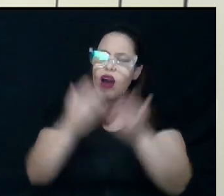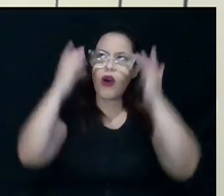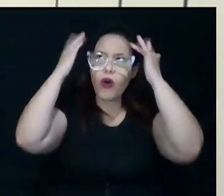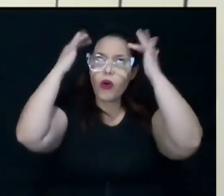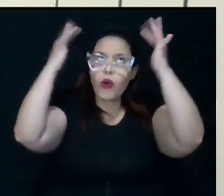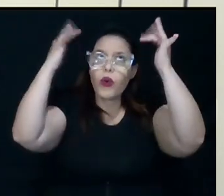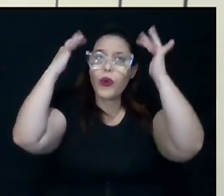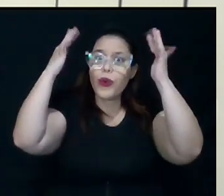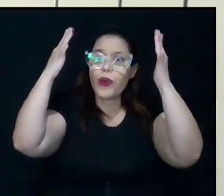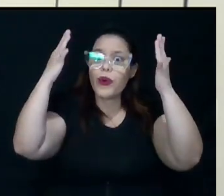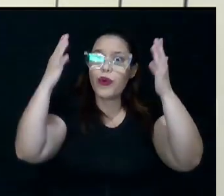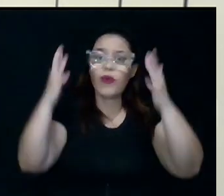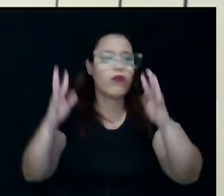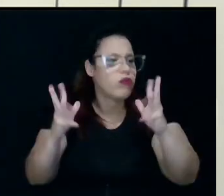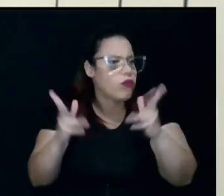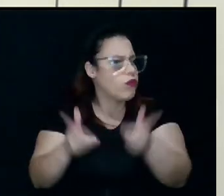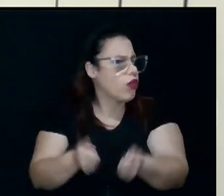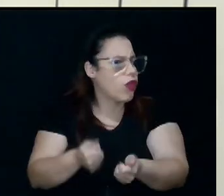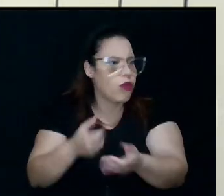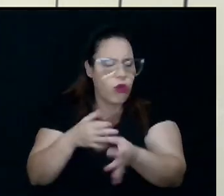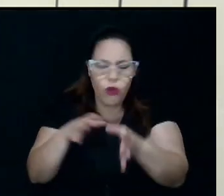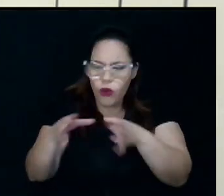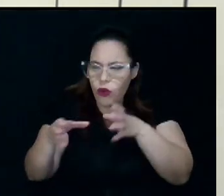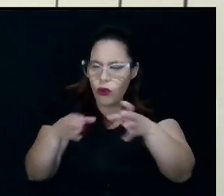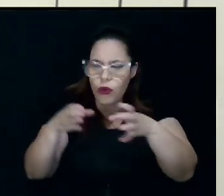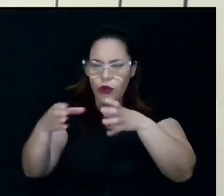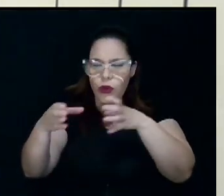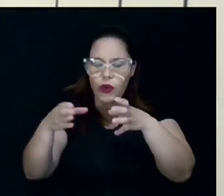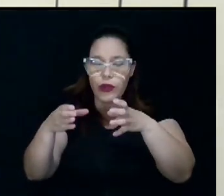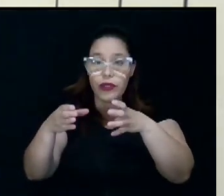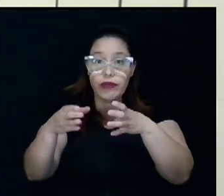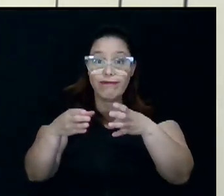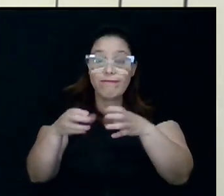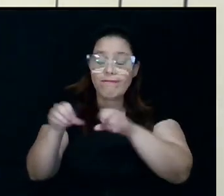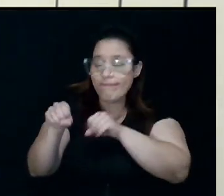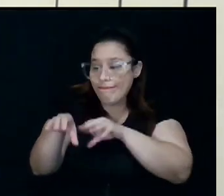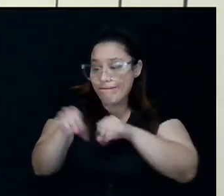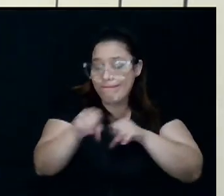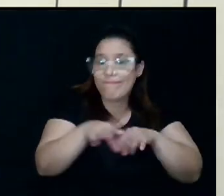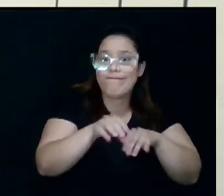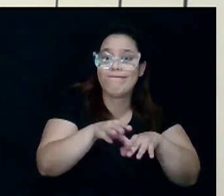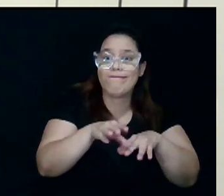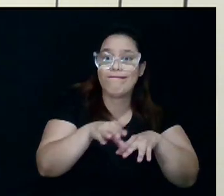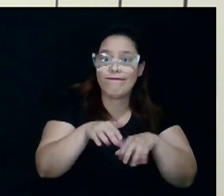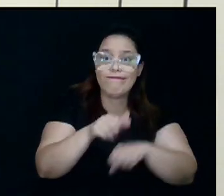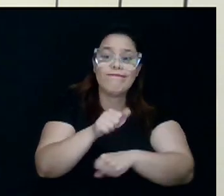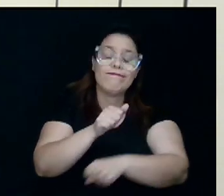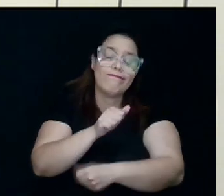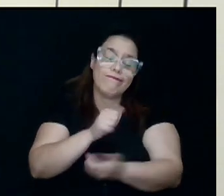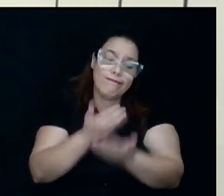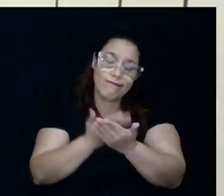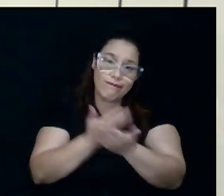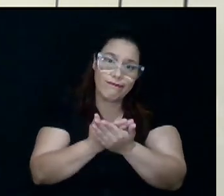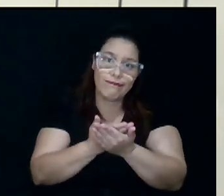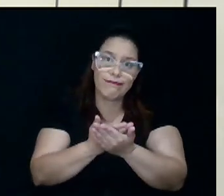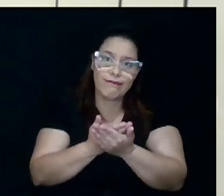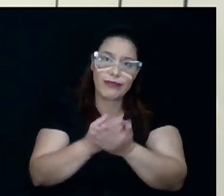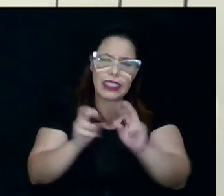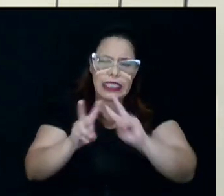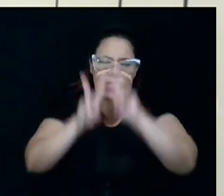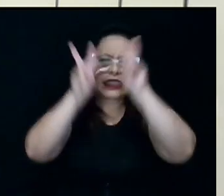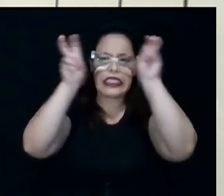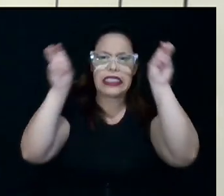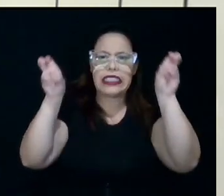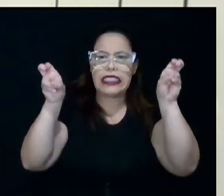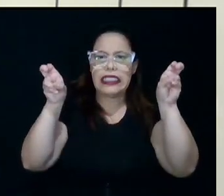em todas as etapas do plano de ensino ao momento da aula. Mesmo em temas considerados mais